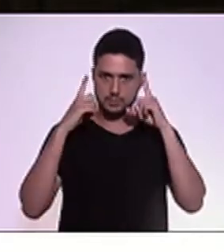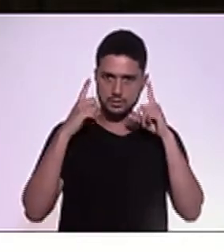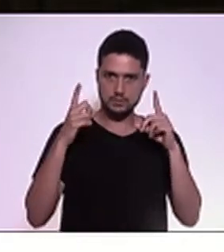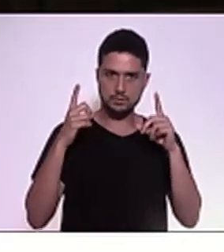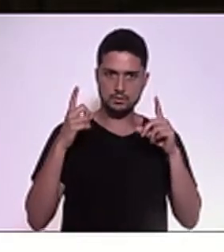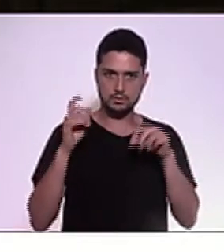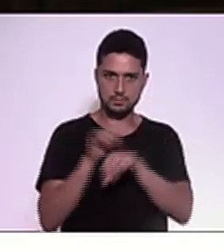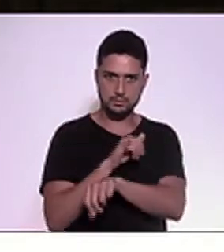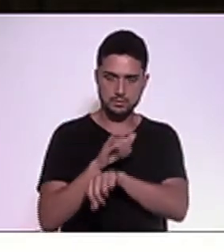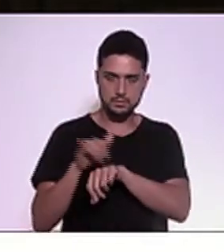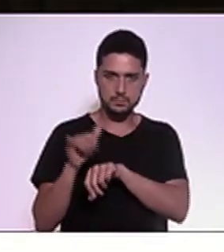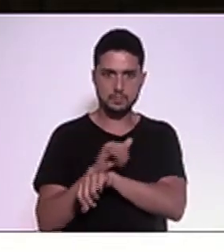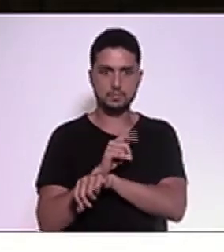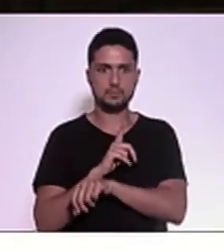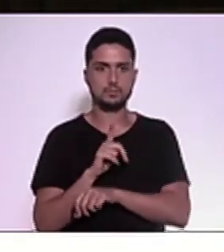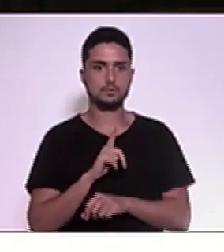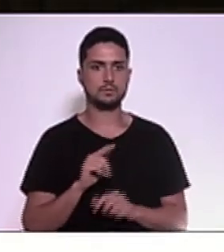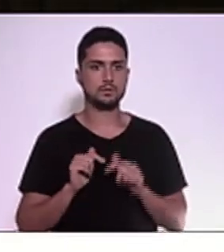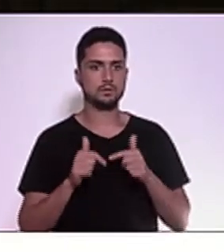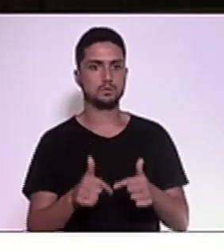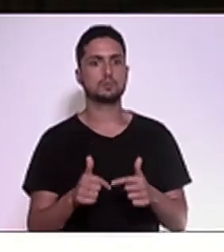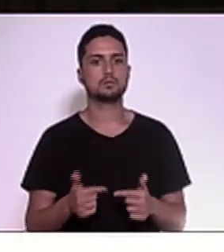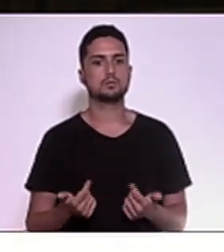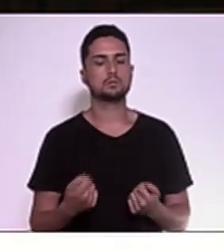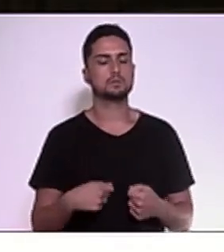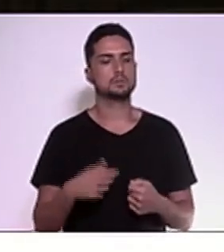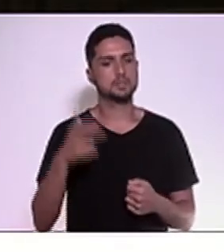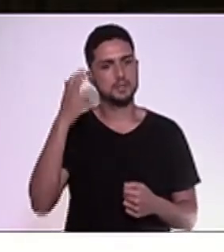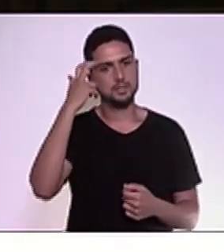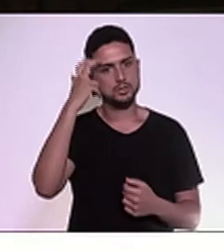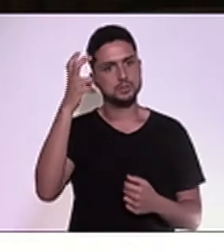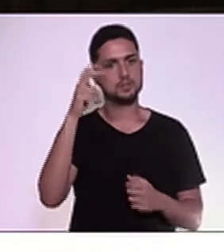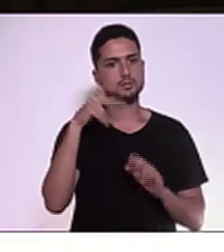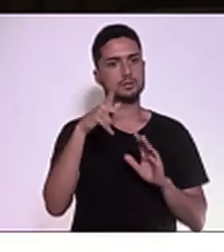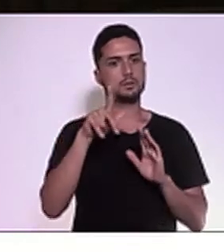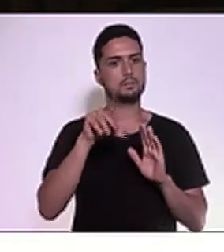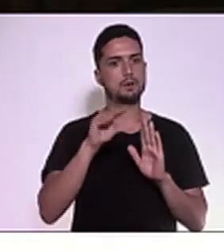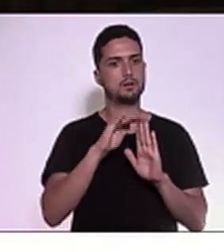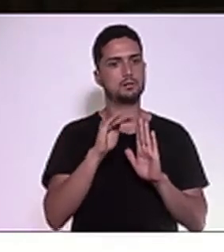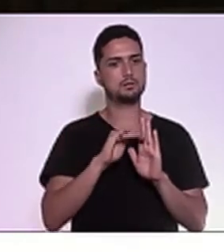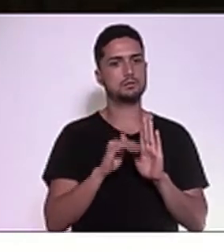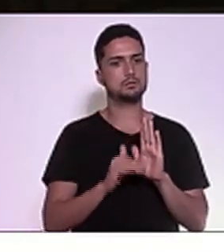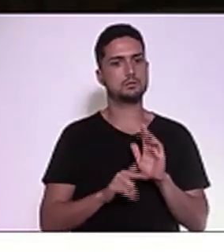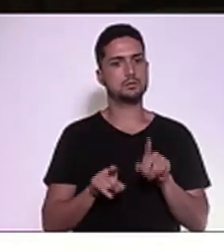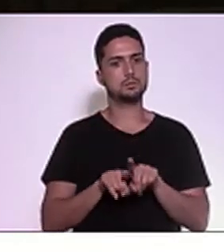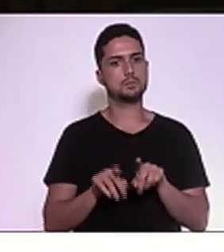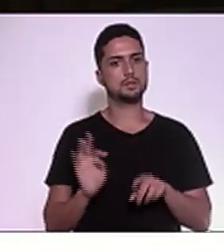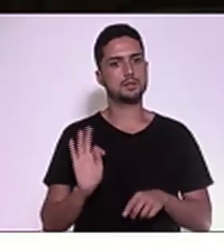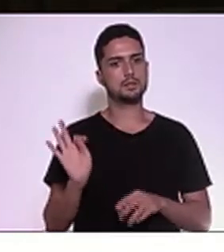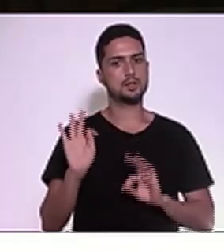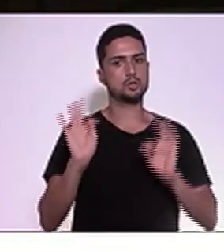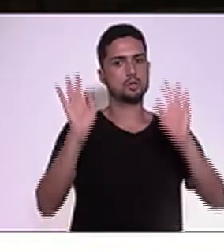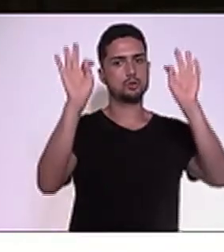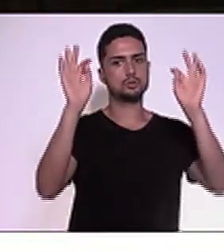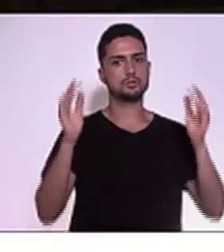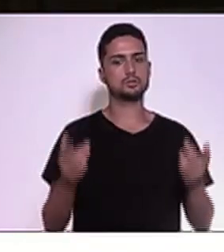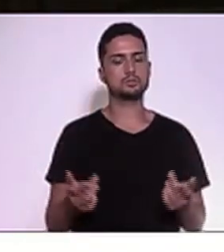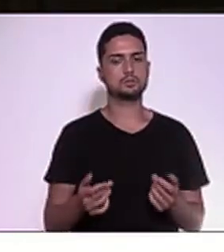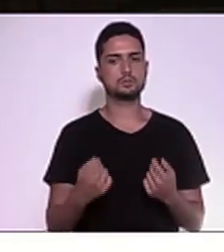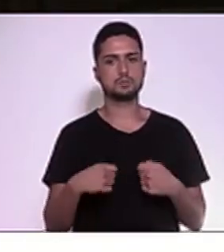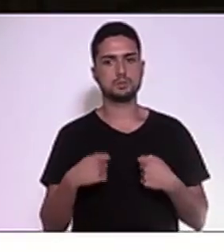sobretudo, uma atuação que depende de inteligência, de planejamento, de informação, de tecnologia, que pode